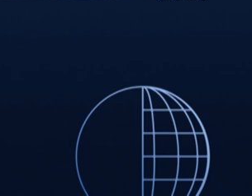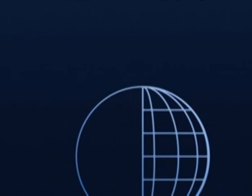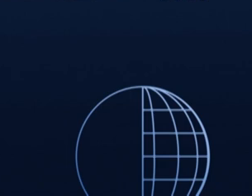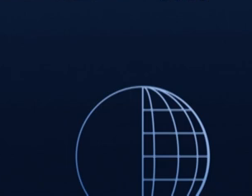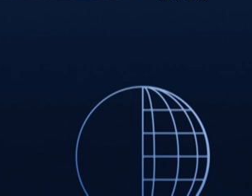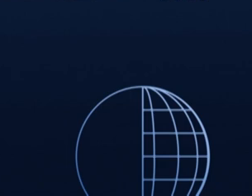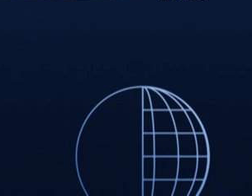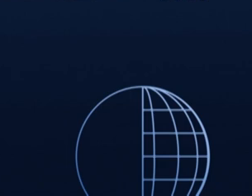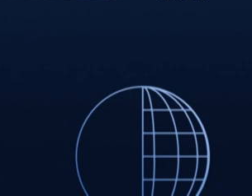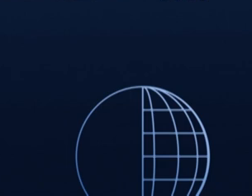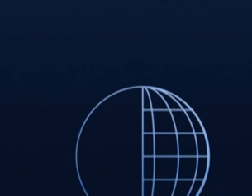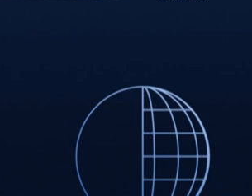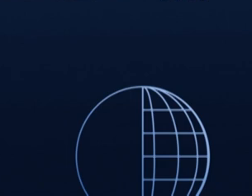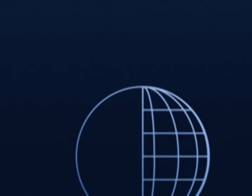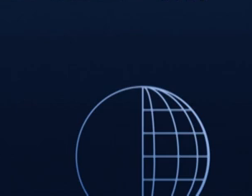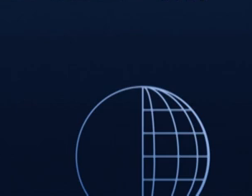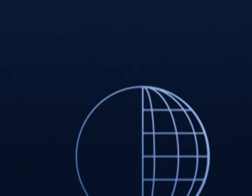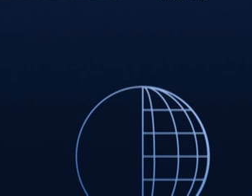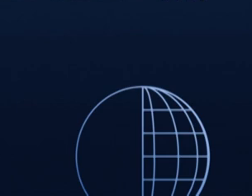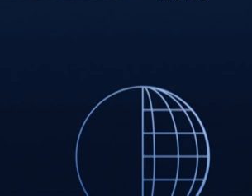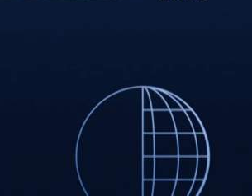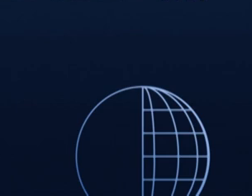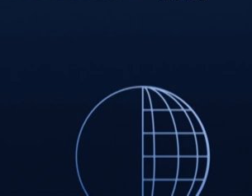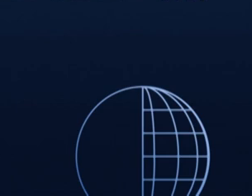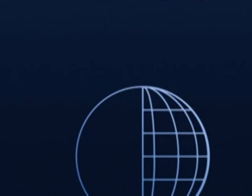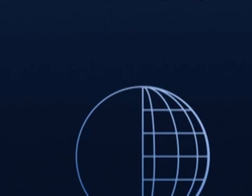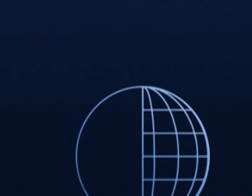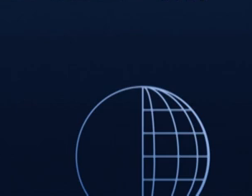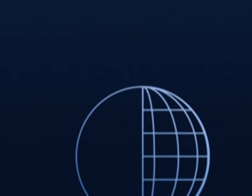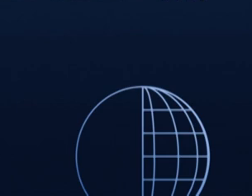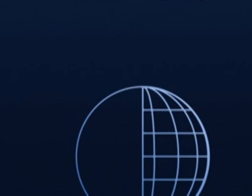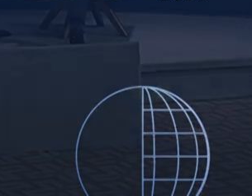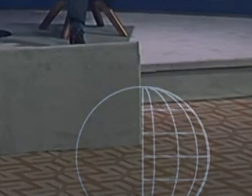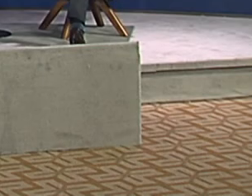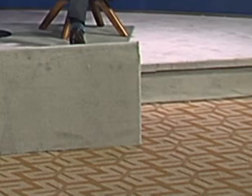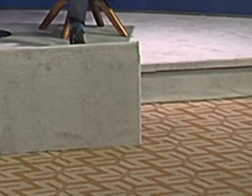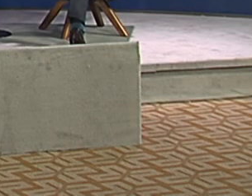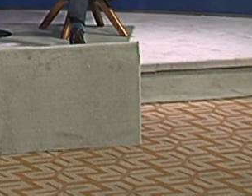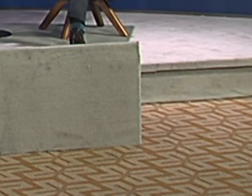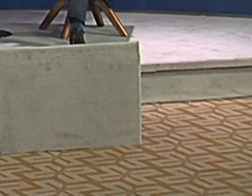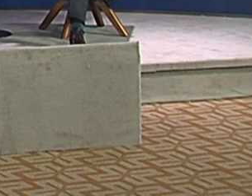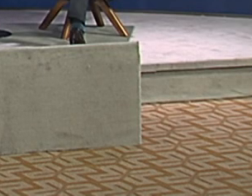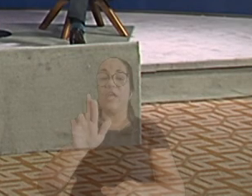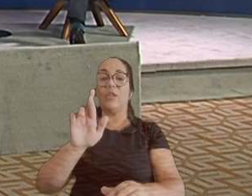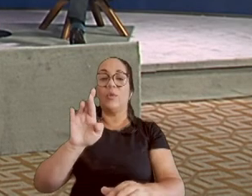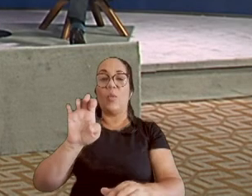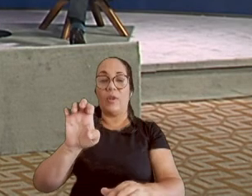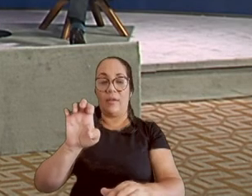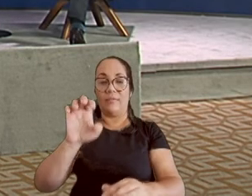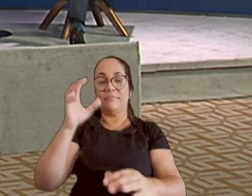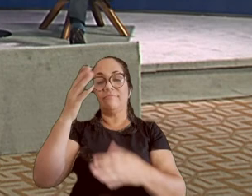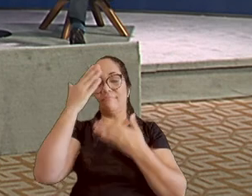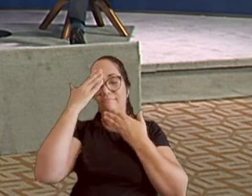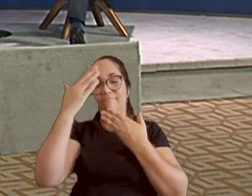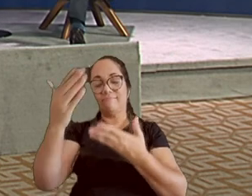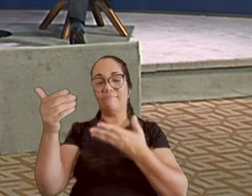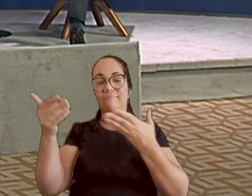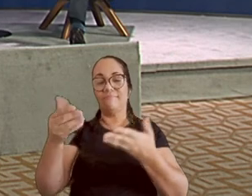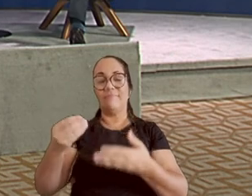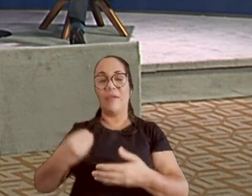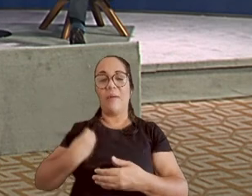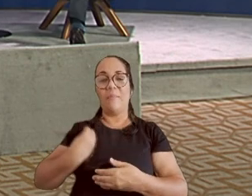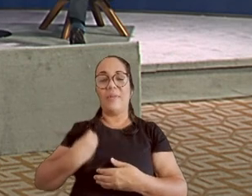Francisco Jardim co-fundador e sócio Diretor da spventer Obrigado aí todos pela presença prazer estar aqui com vocês